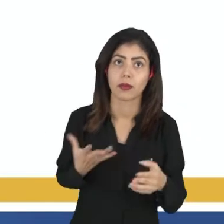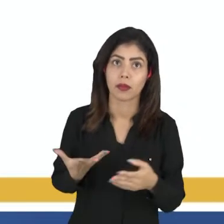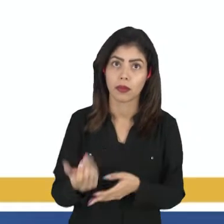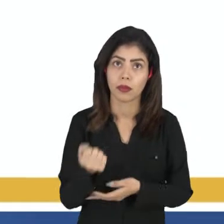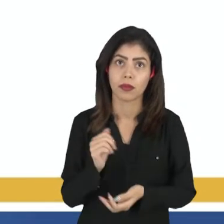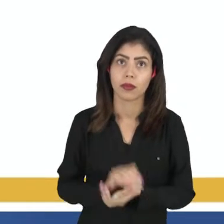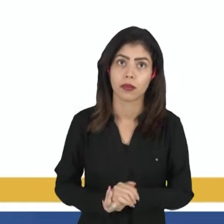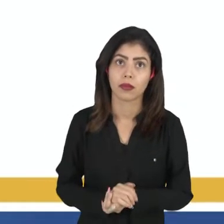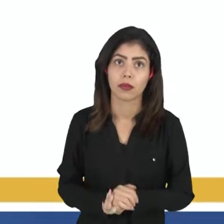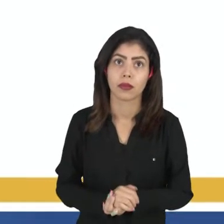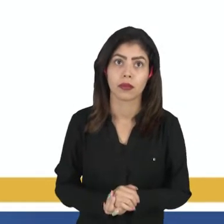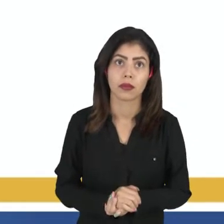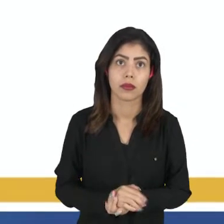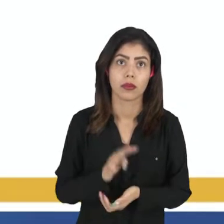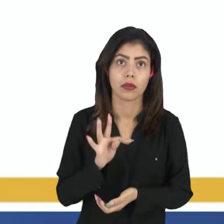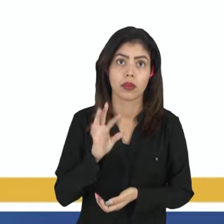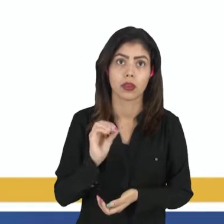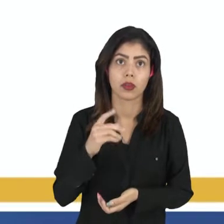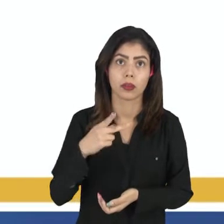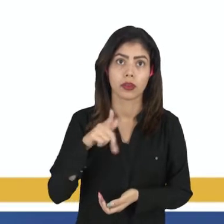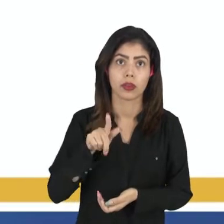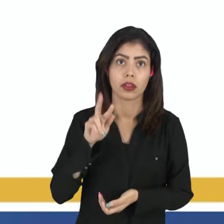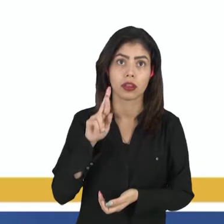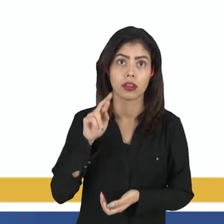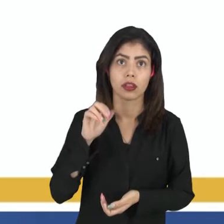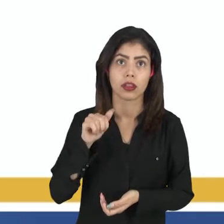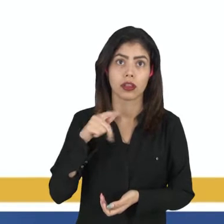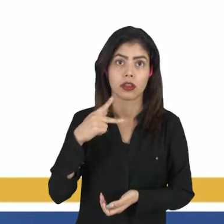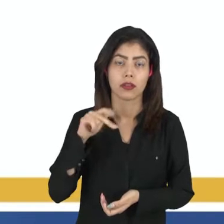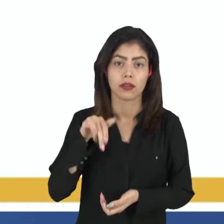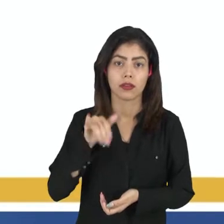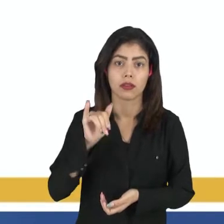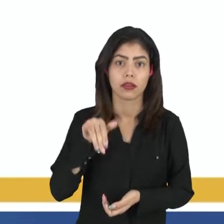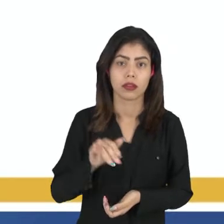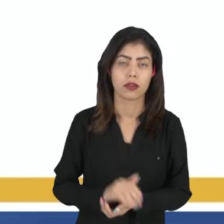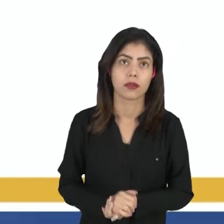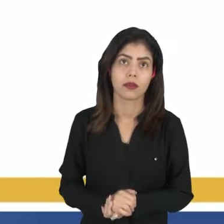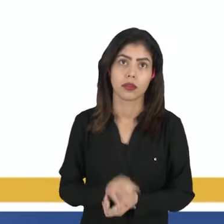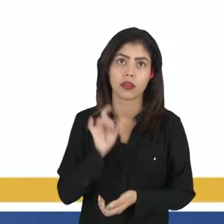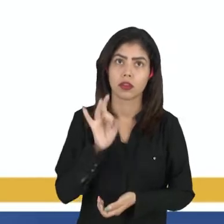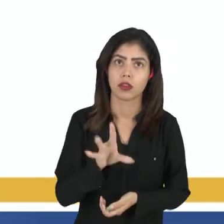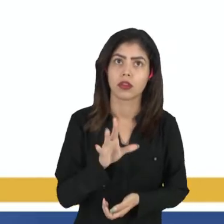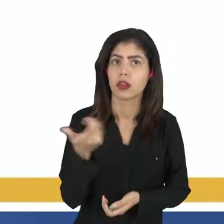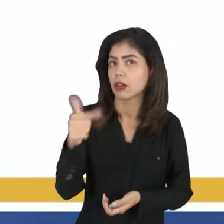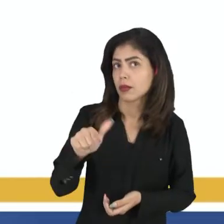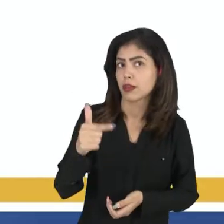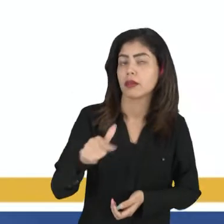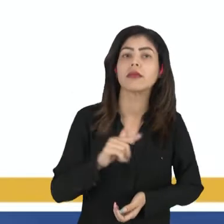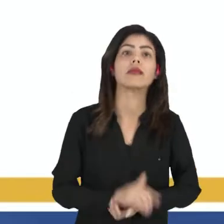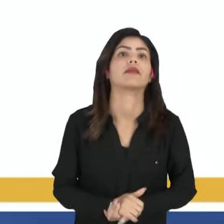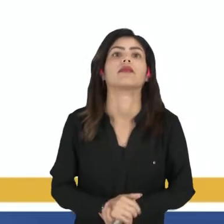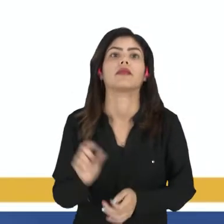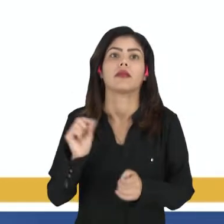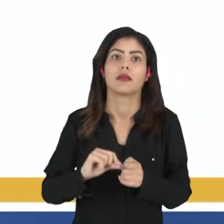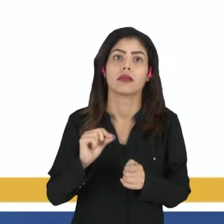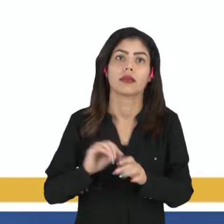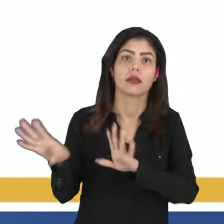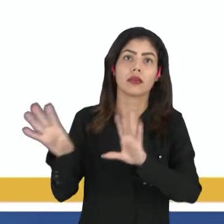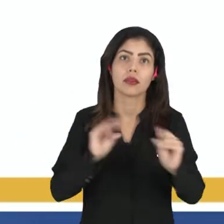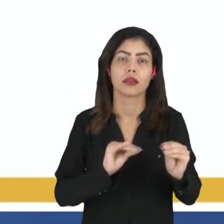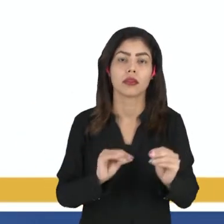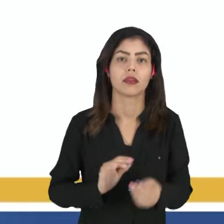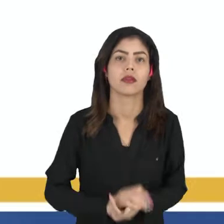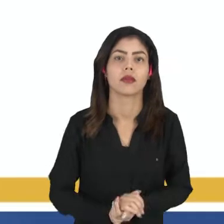recebe o nome de topografia. E ela traz aí uma série de imagens que são apenas repetições feitas através